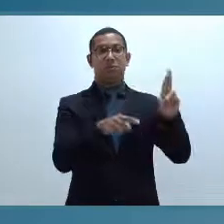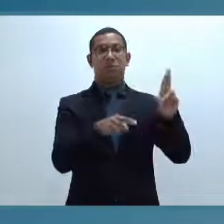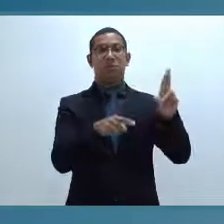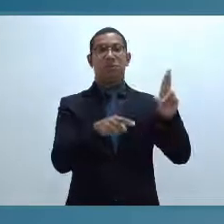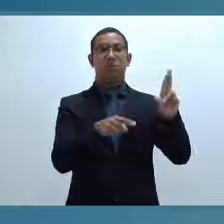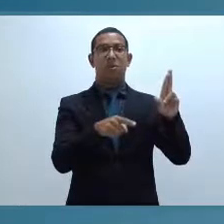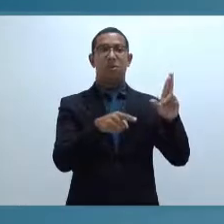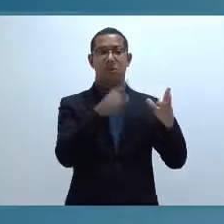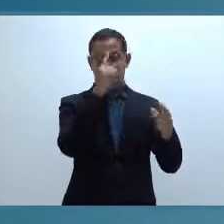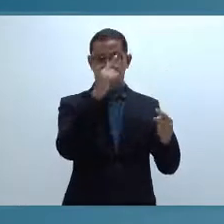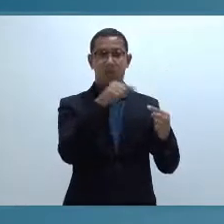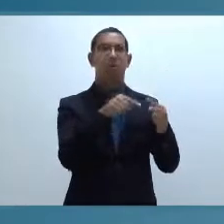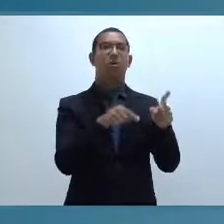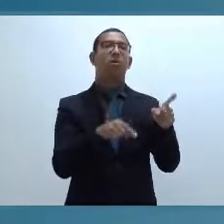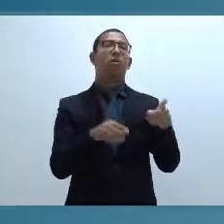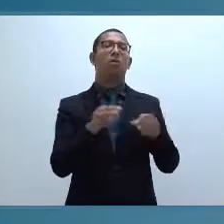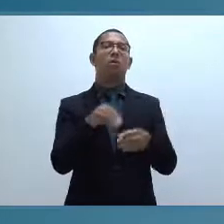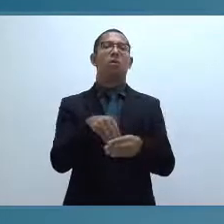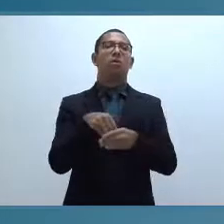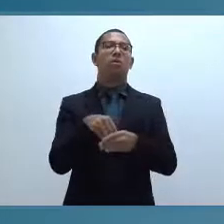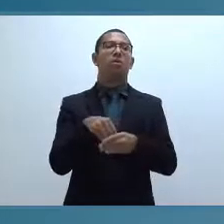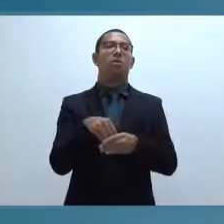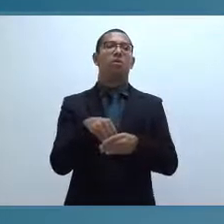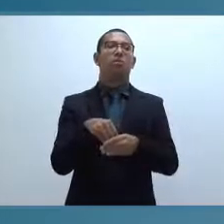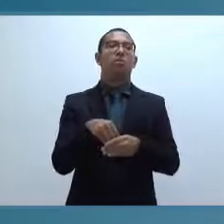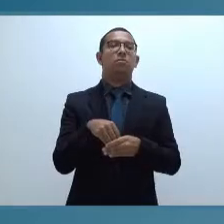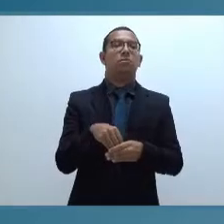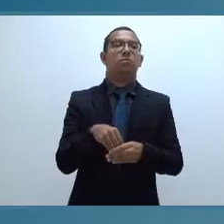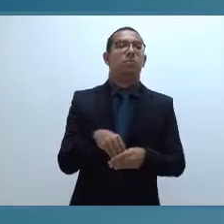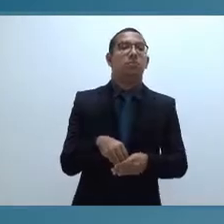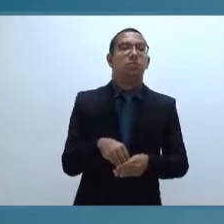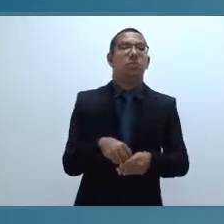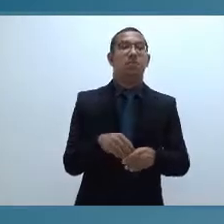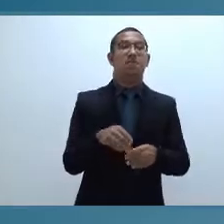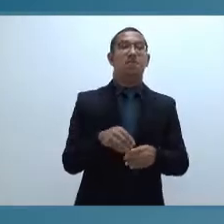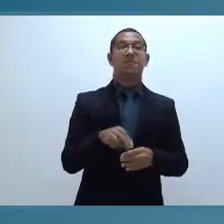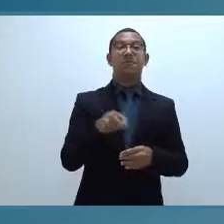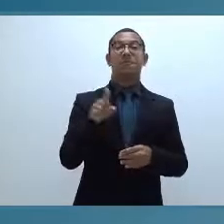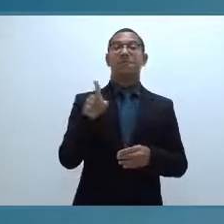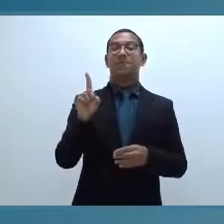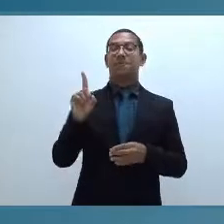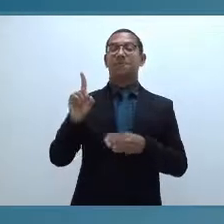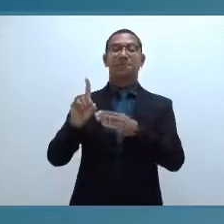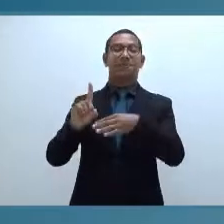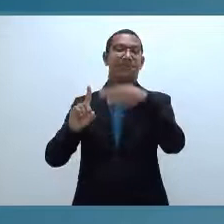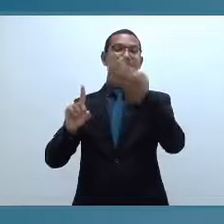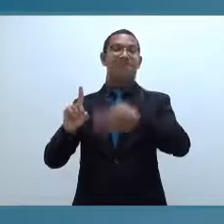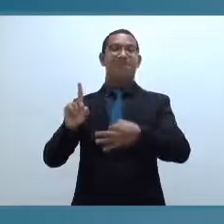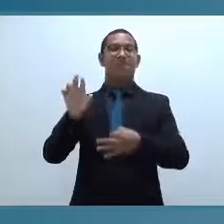Desembargador Ronaldo, como vota Vossa Excelência, meu desembargador? Senhor presidente.